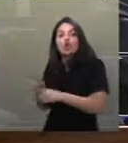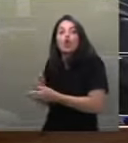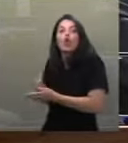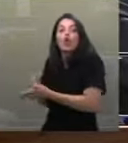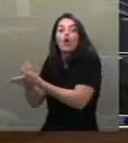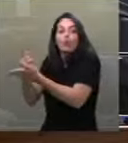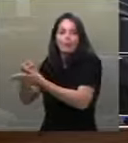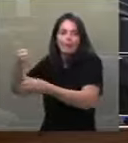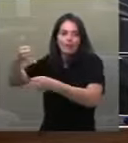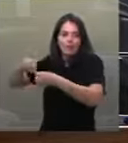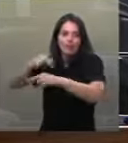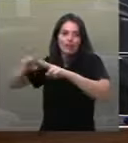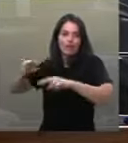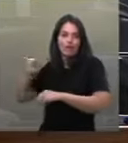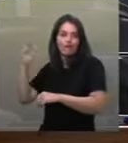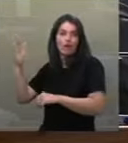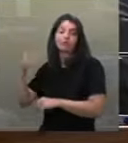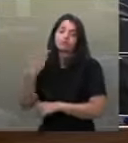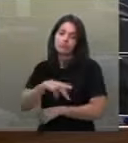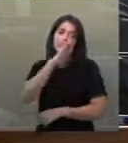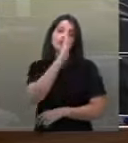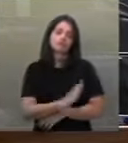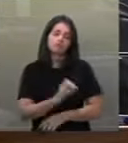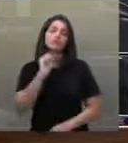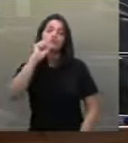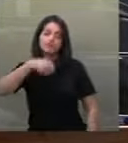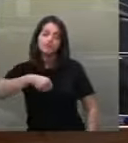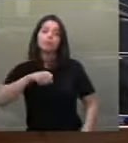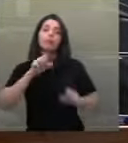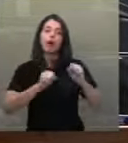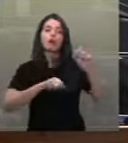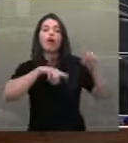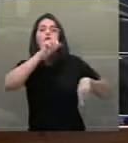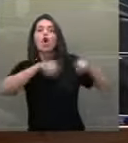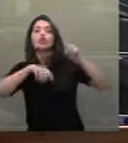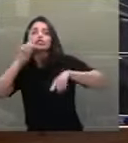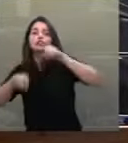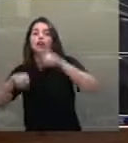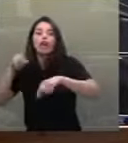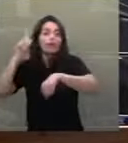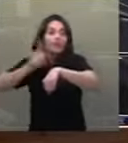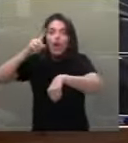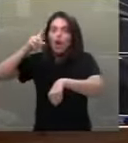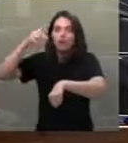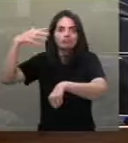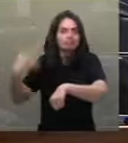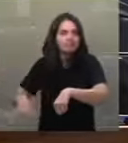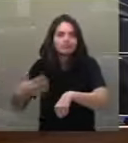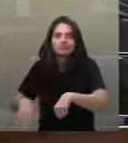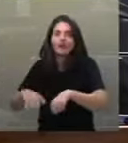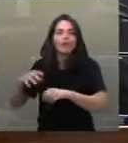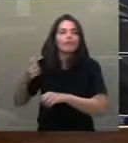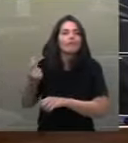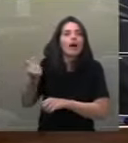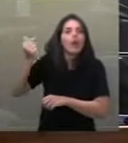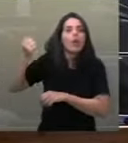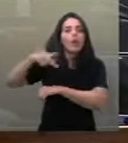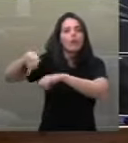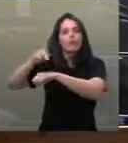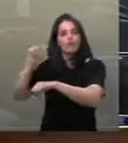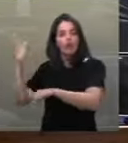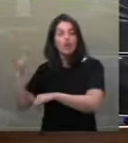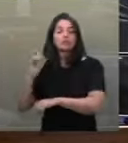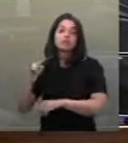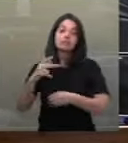mercado brasileiro, sim, está sujeito a toda e qualquer oscilação, praticamente em tempo real, do preço internacional. Como se